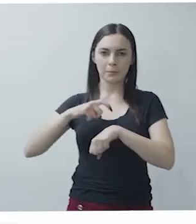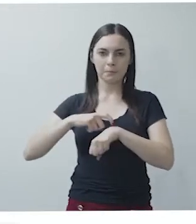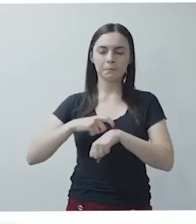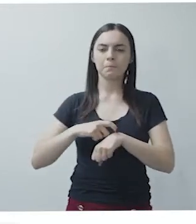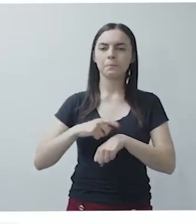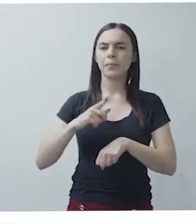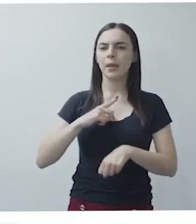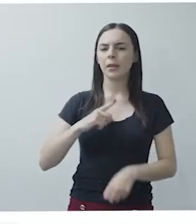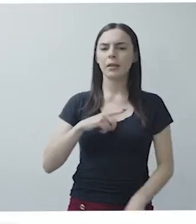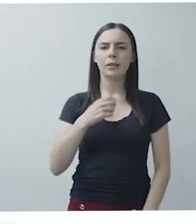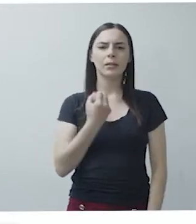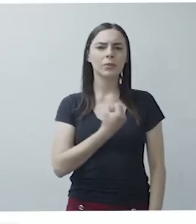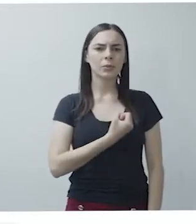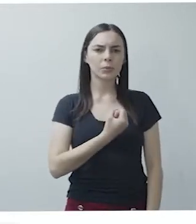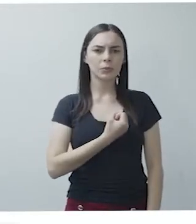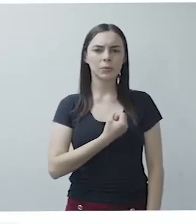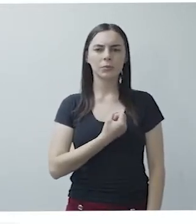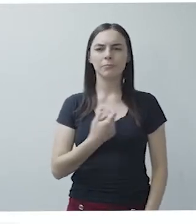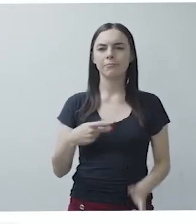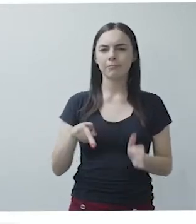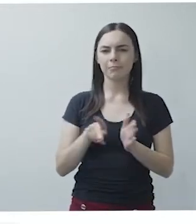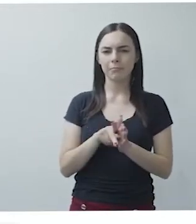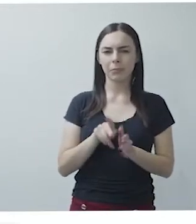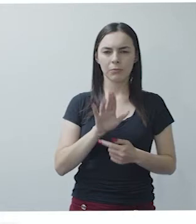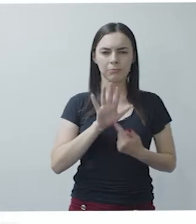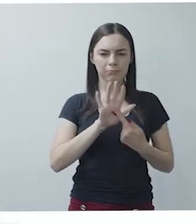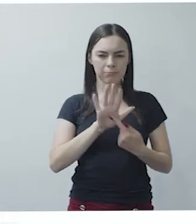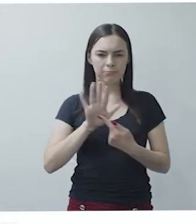números digitais, tá?